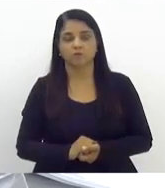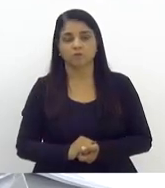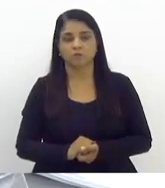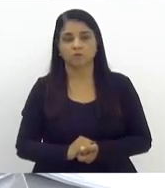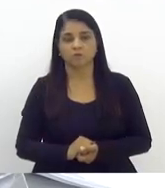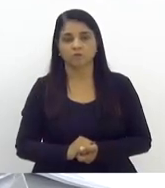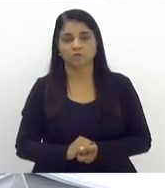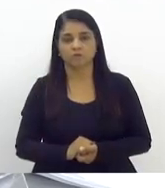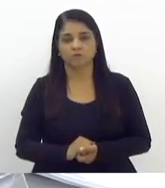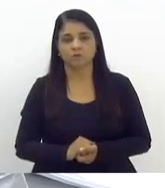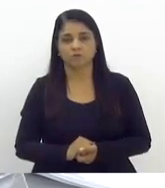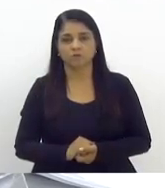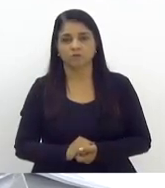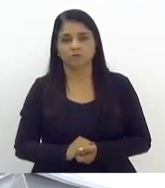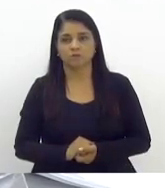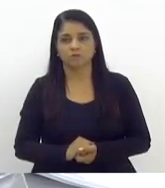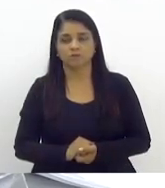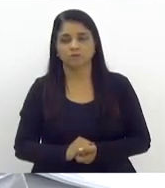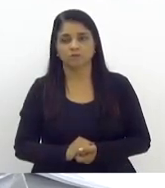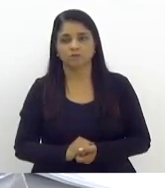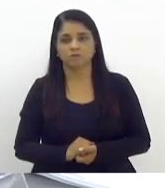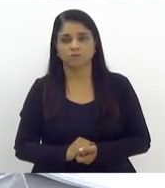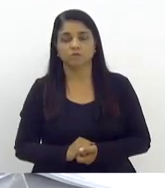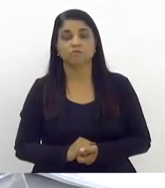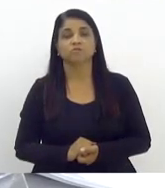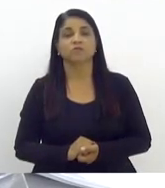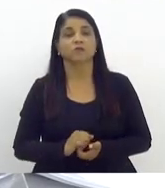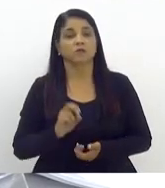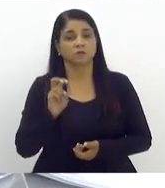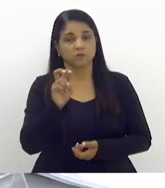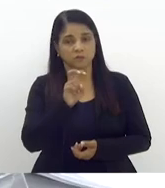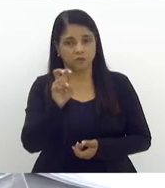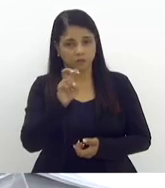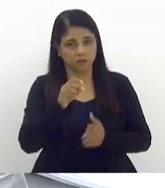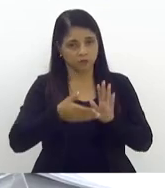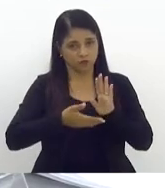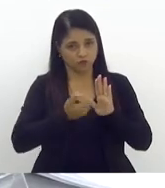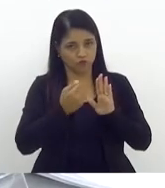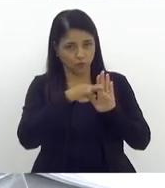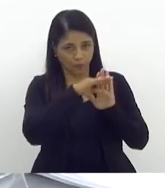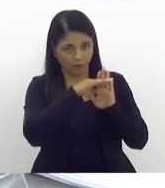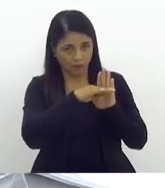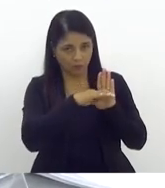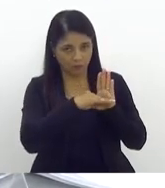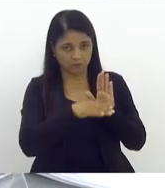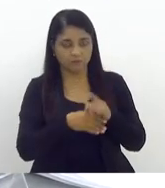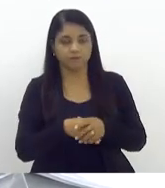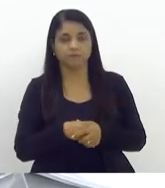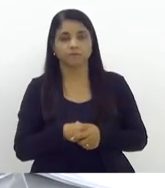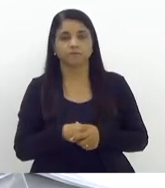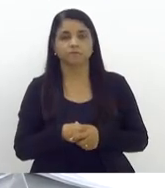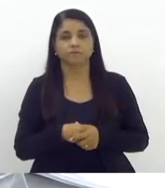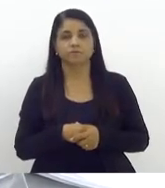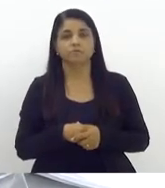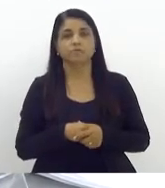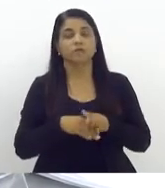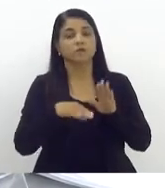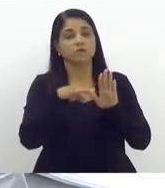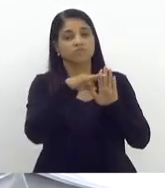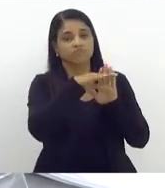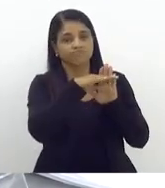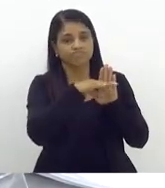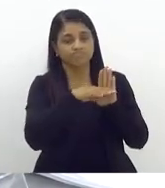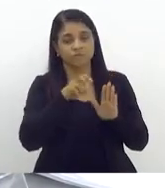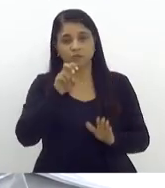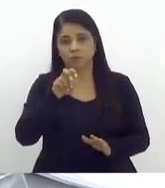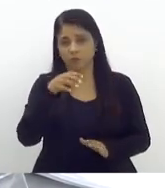Então, vou chamar os trabalhos à ordem aqui. O 55 está retirado de pauta. O 53 está retirado de pauta a